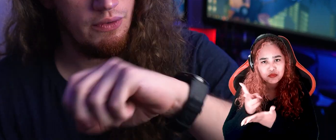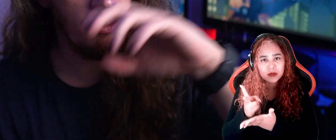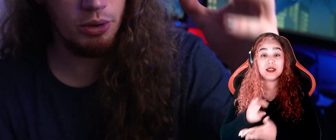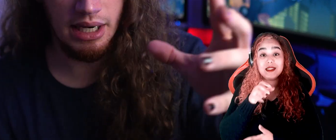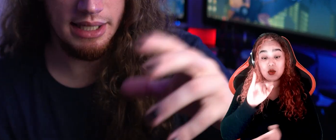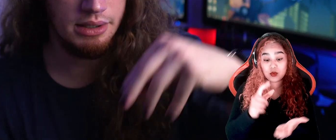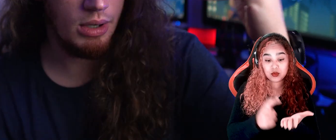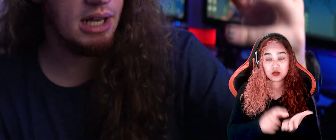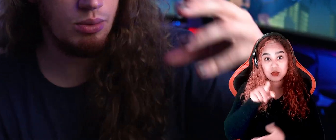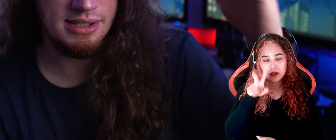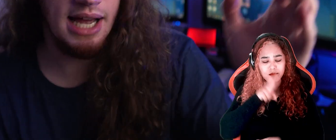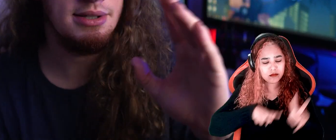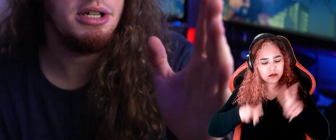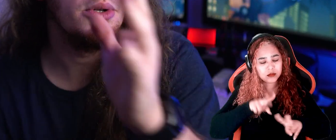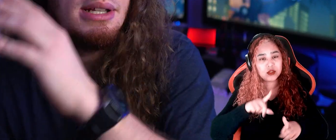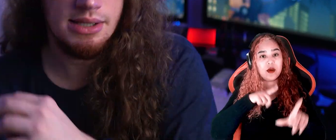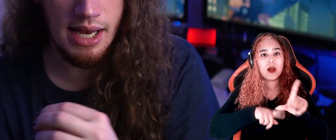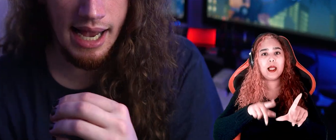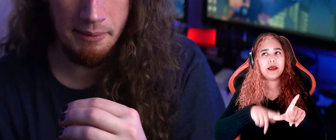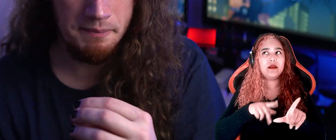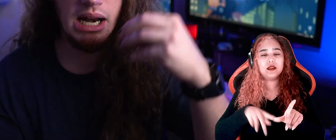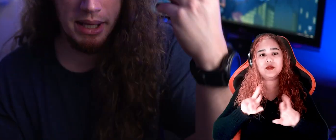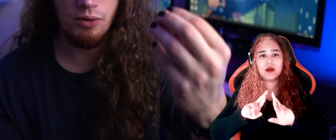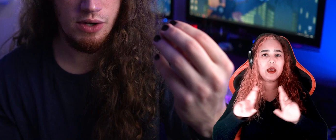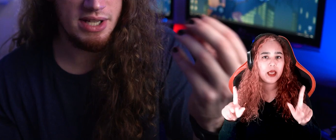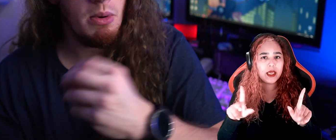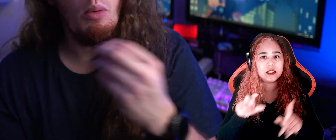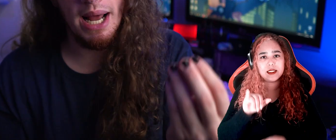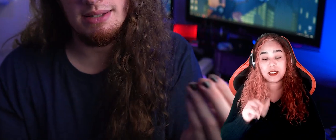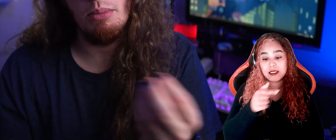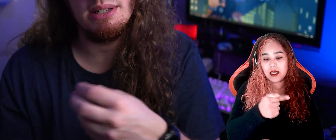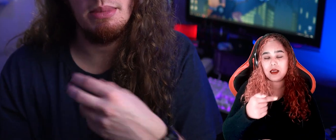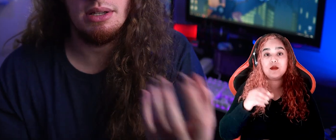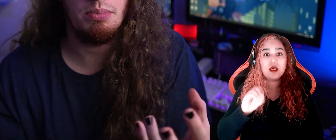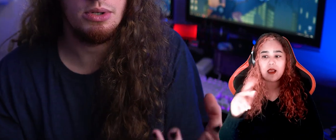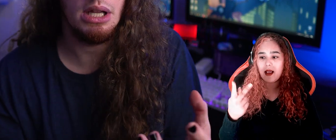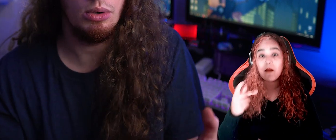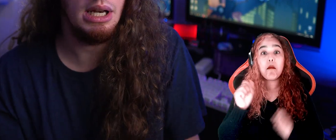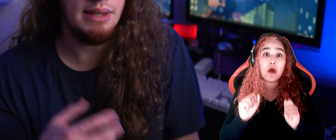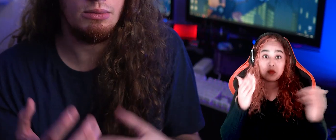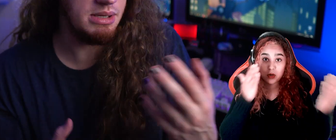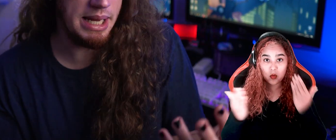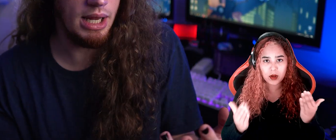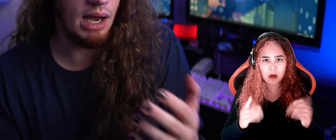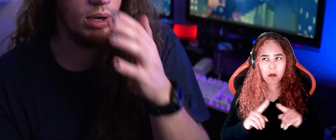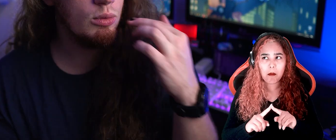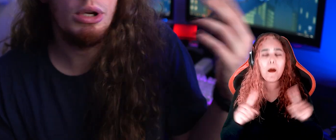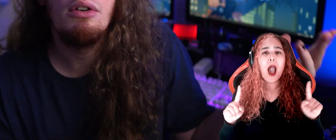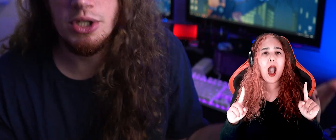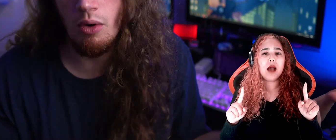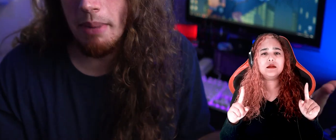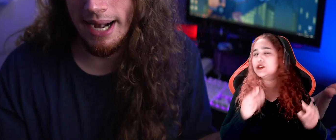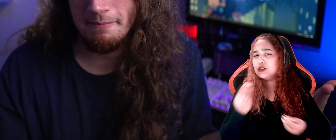você está vendo tiver uma outra letra, no caso o i7-7700H, vale a pena você fazer uma comparação para saber se esse processador tem um desempenho legal.